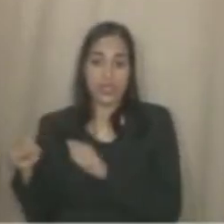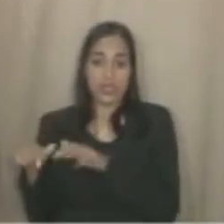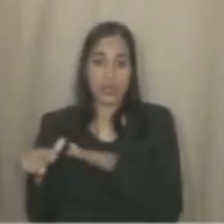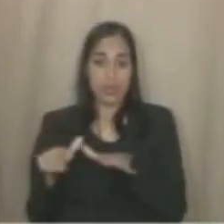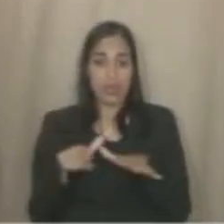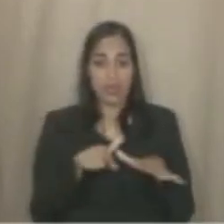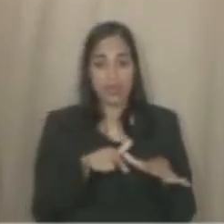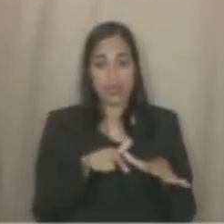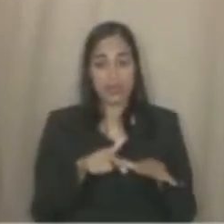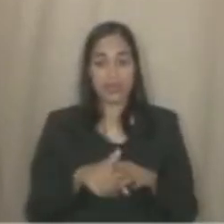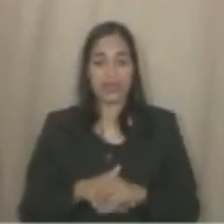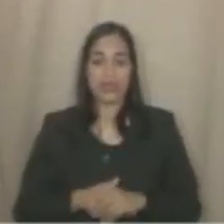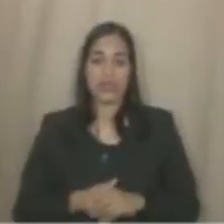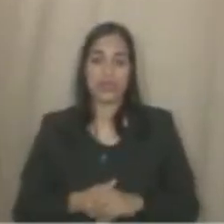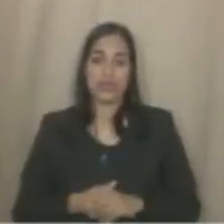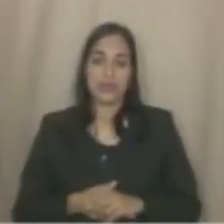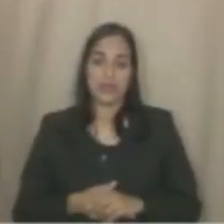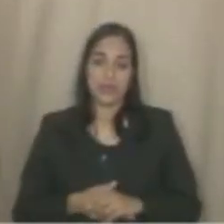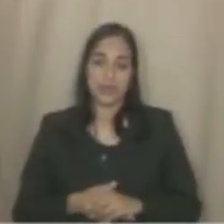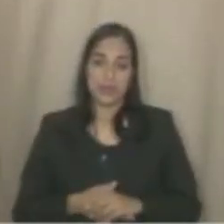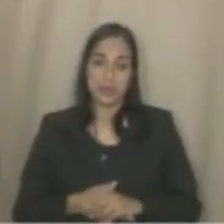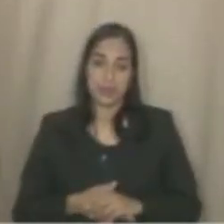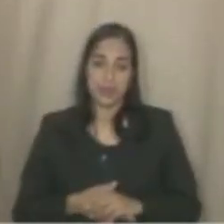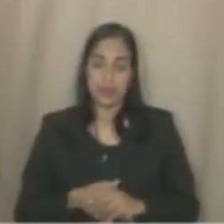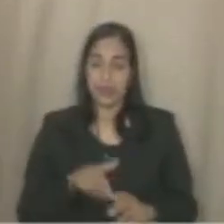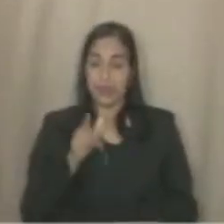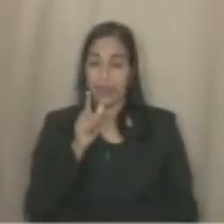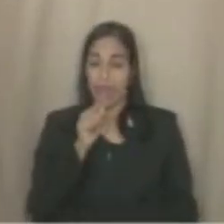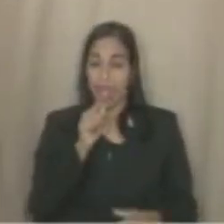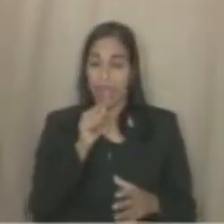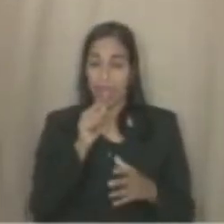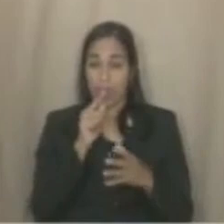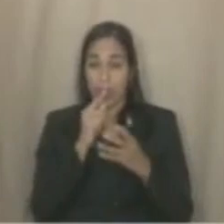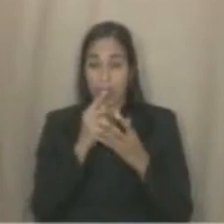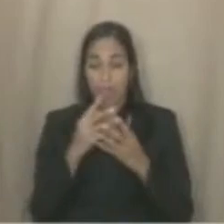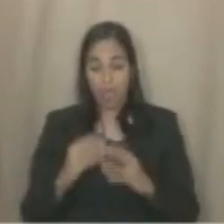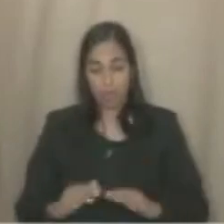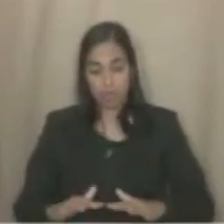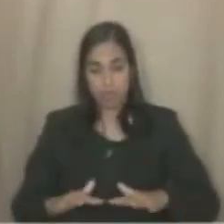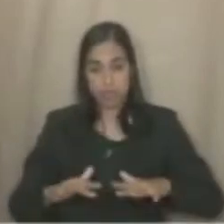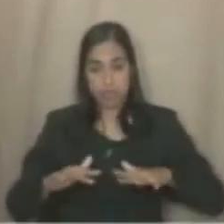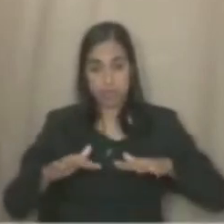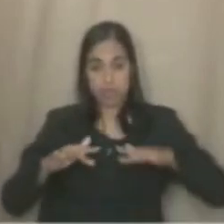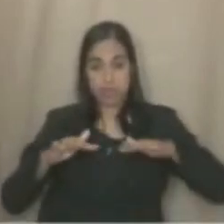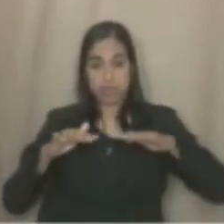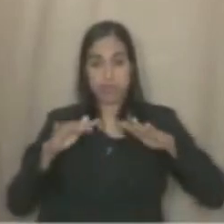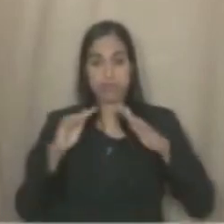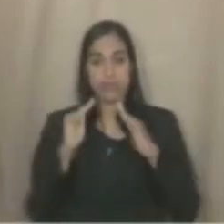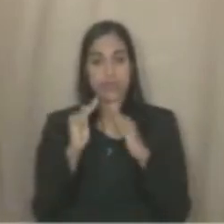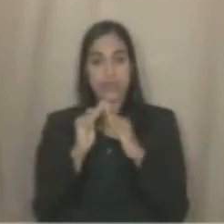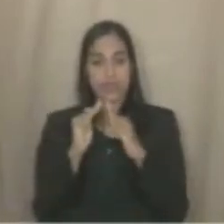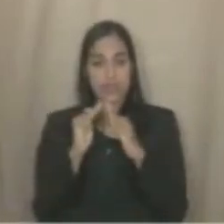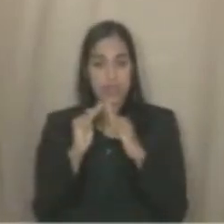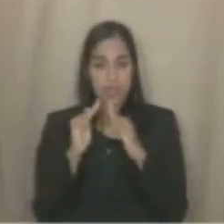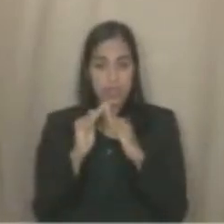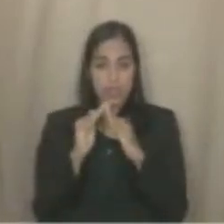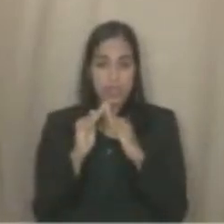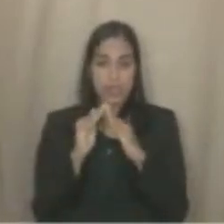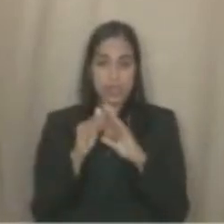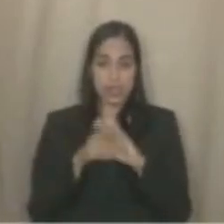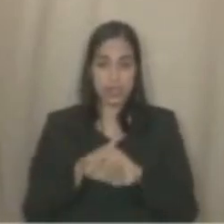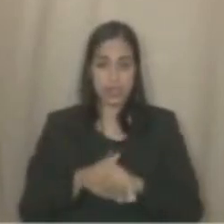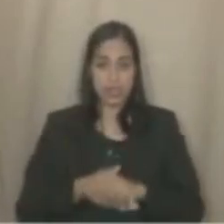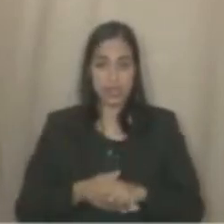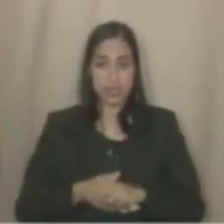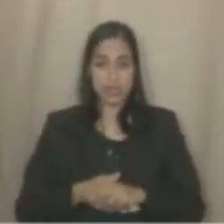atrás, as águas desceram e inundou todas as casas que ficam no pé